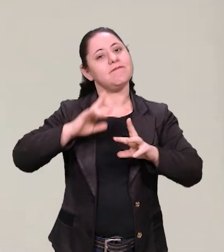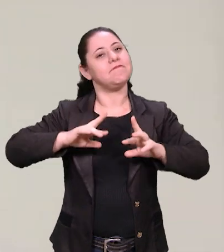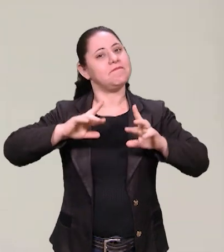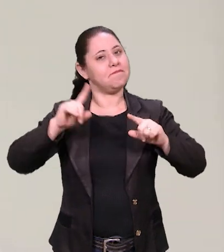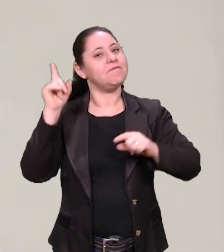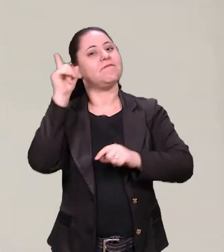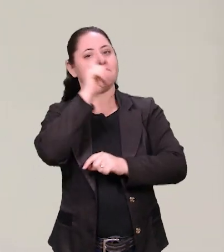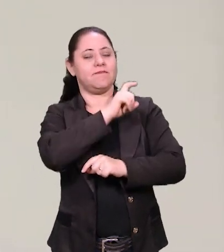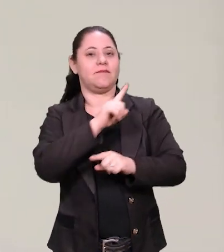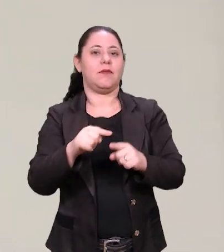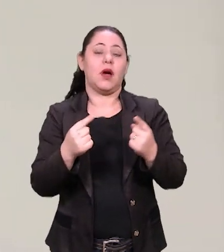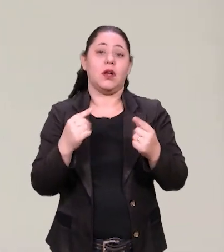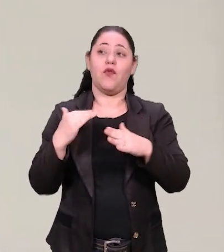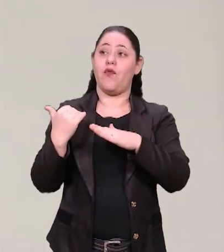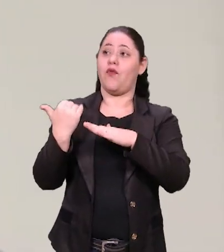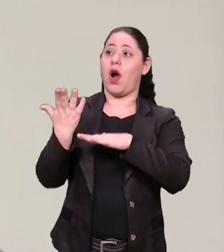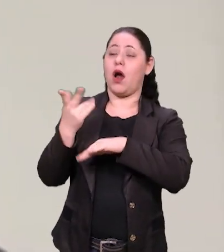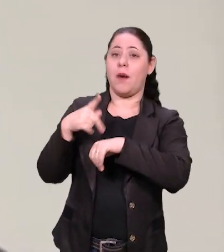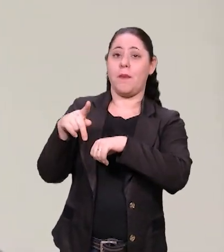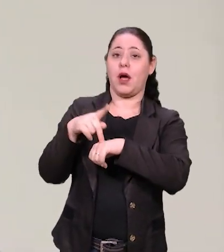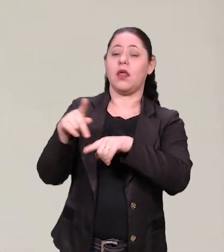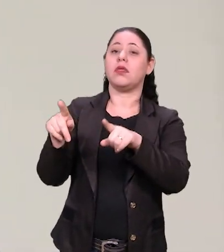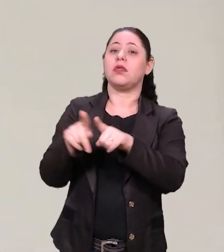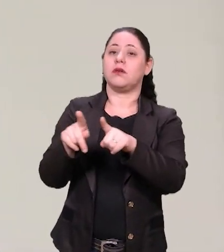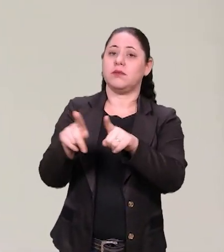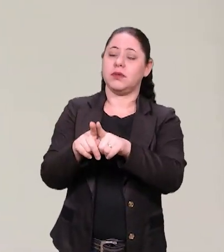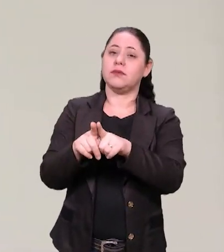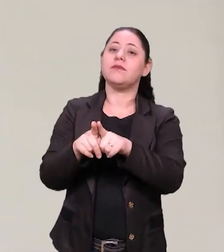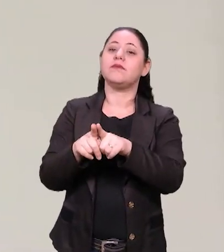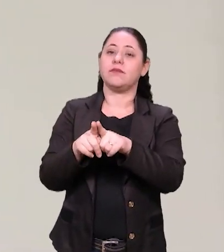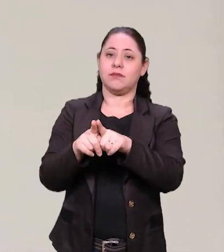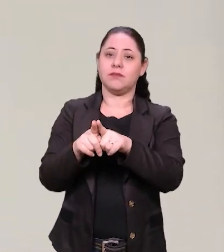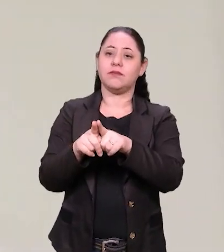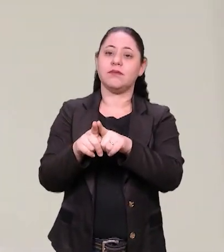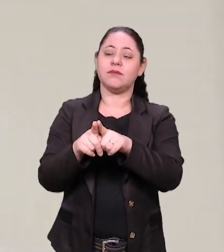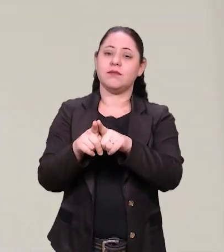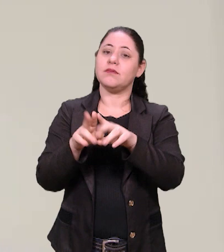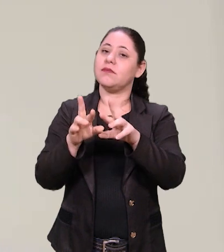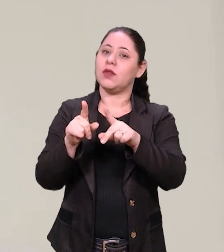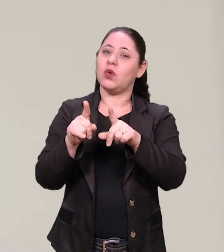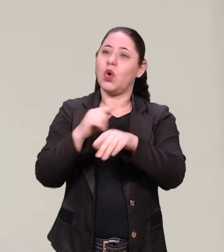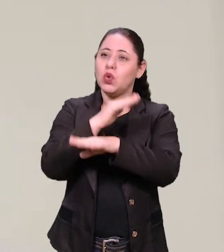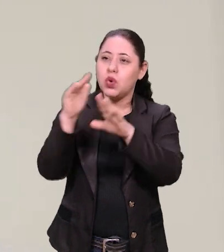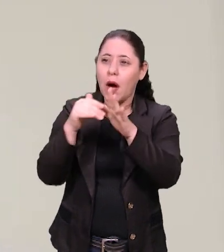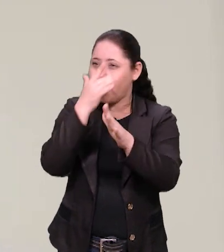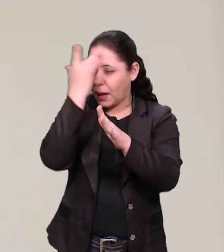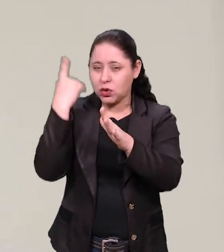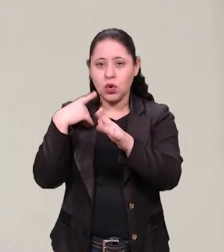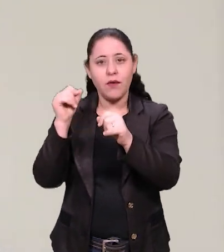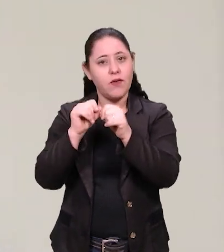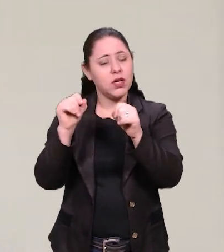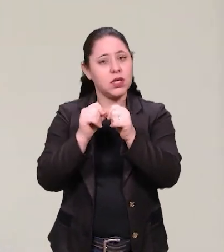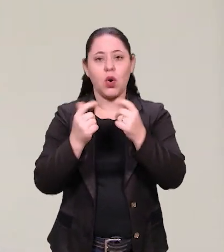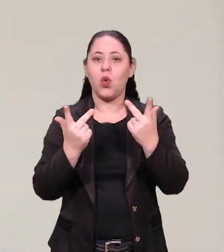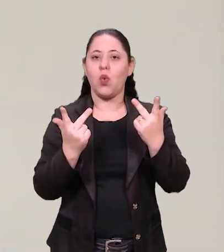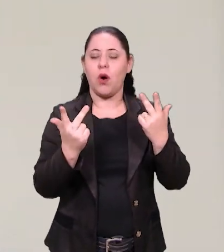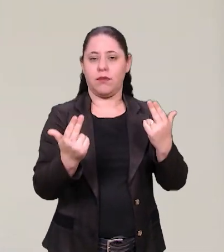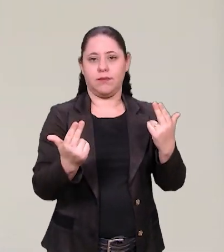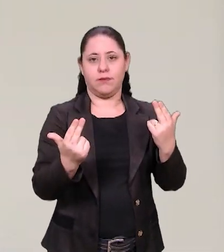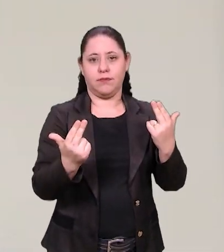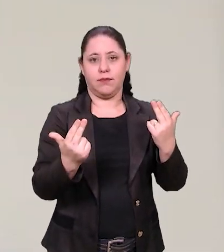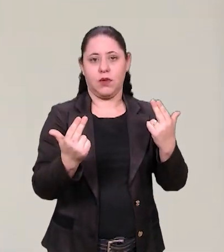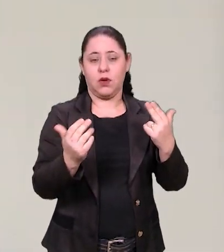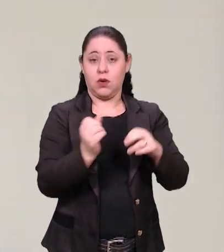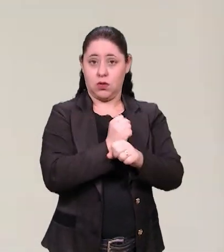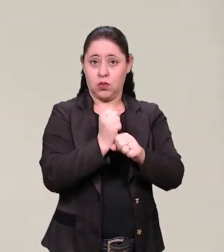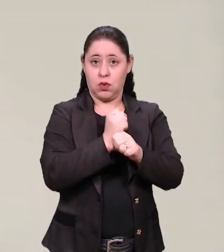é diferente, aqui já não é todo mundo que teria a mesma coisa. Até no ano que eu fiz isso, na época,